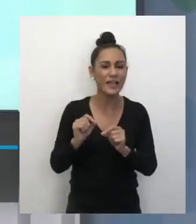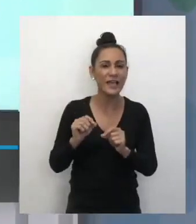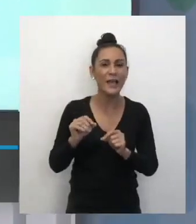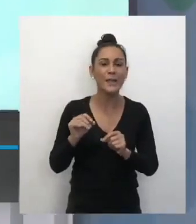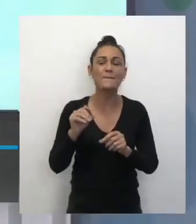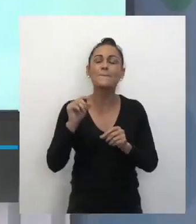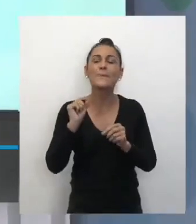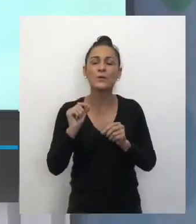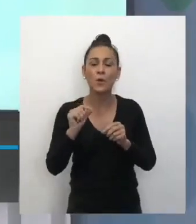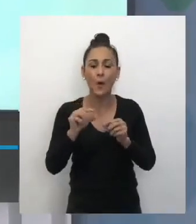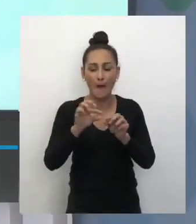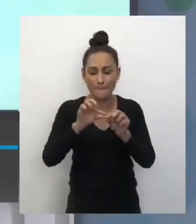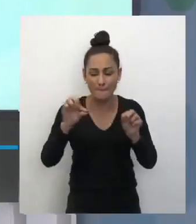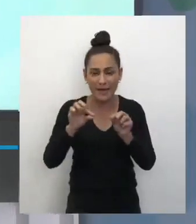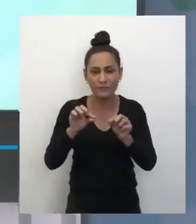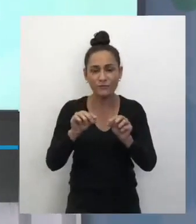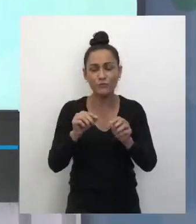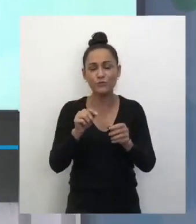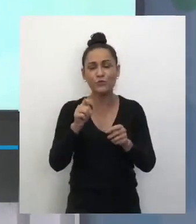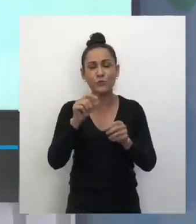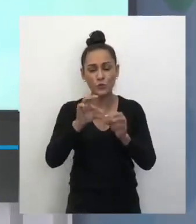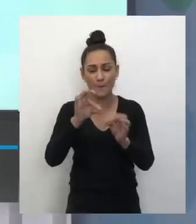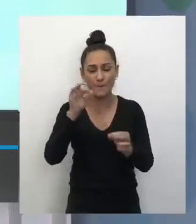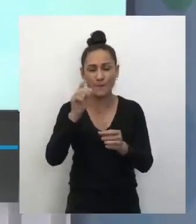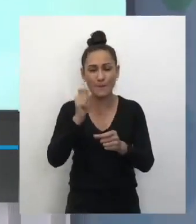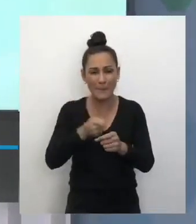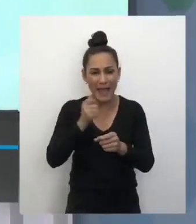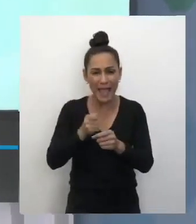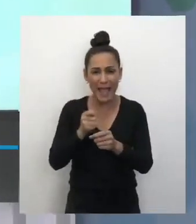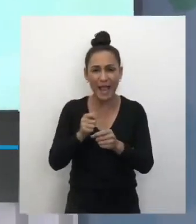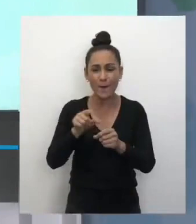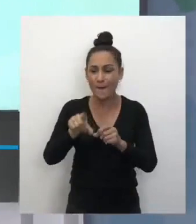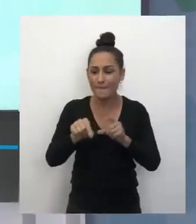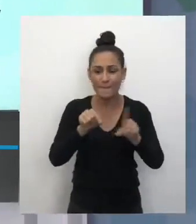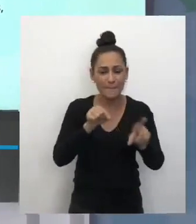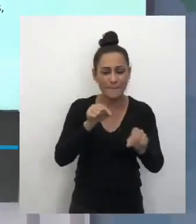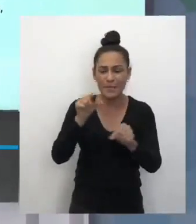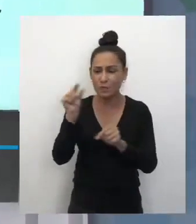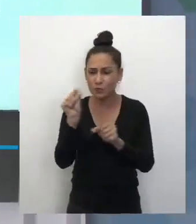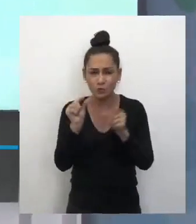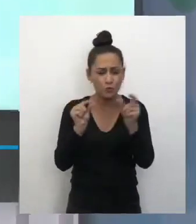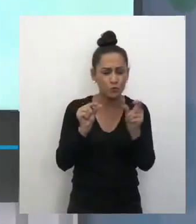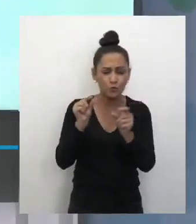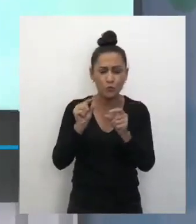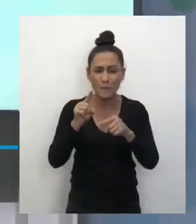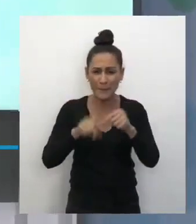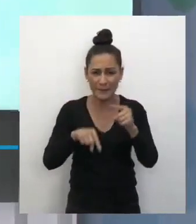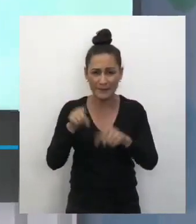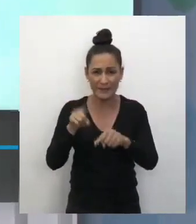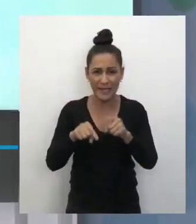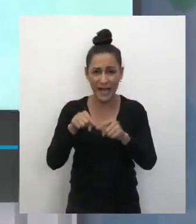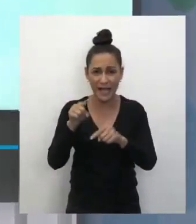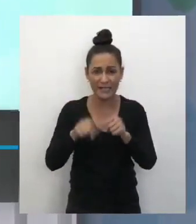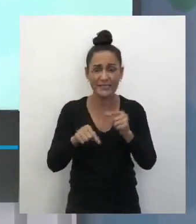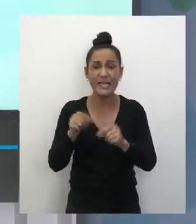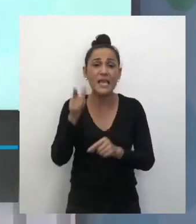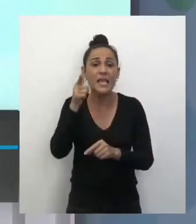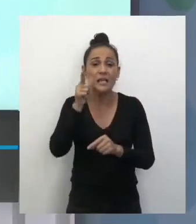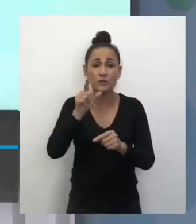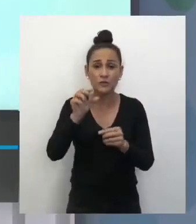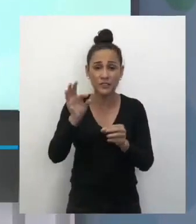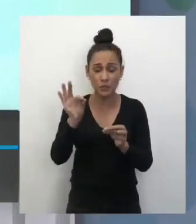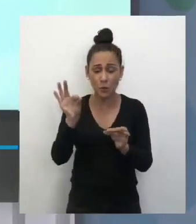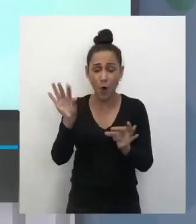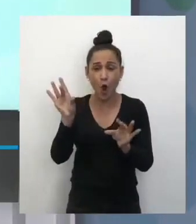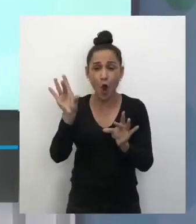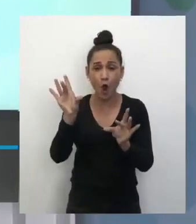porquinhas, parafusinhos, preguinhos, pequenos instrumentos como estes, e ele conseguiu uni-los,